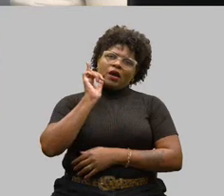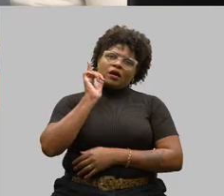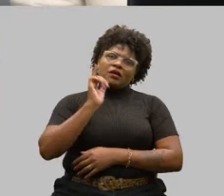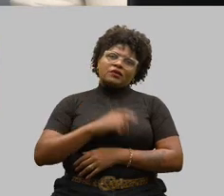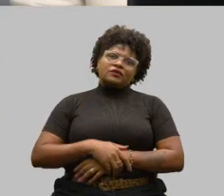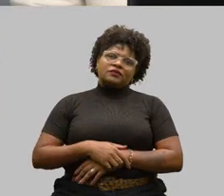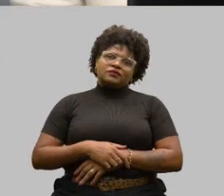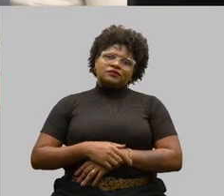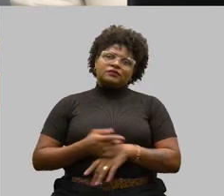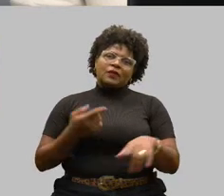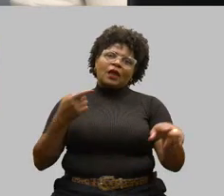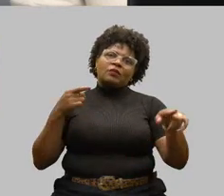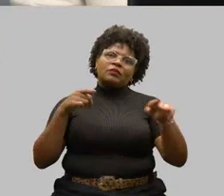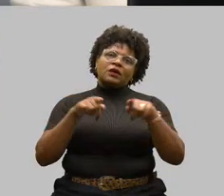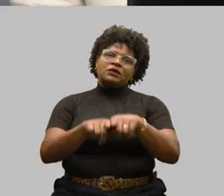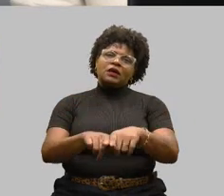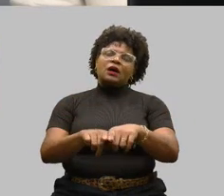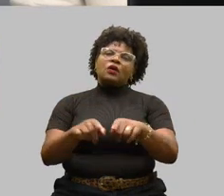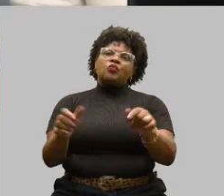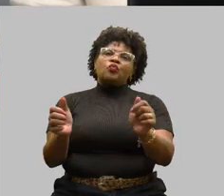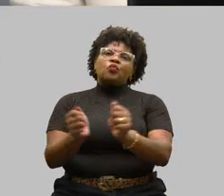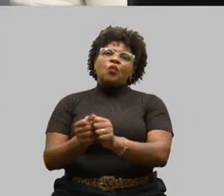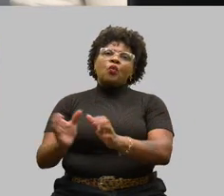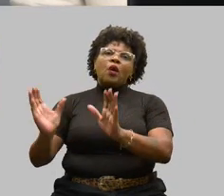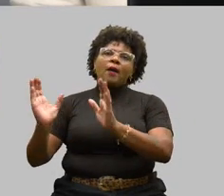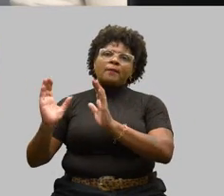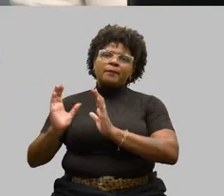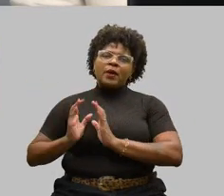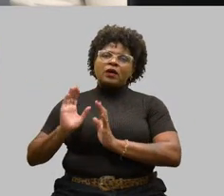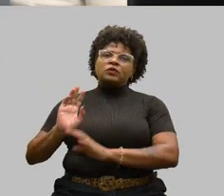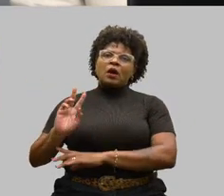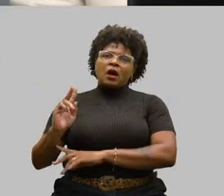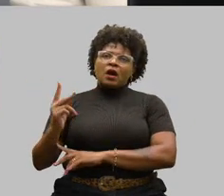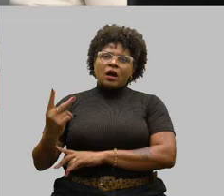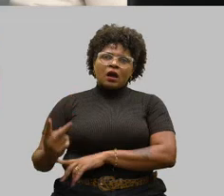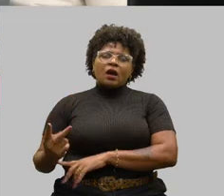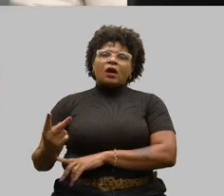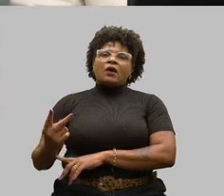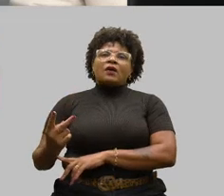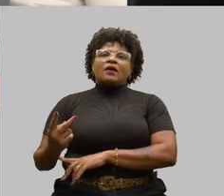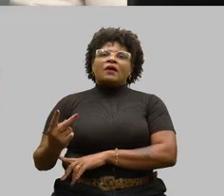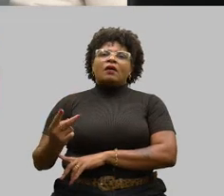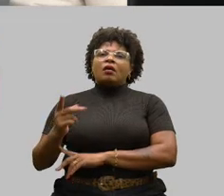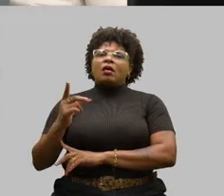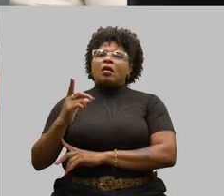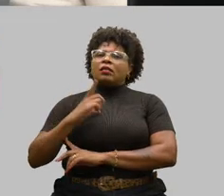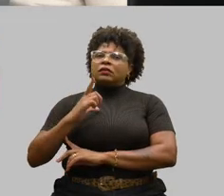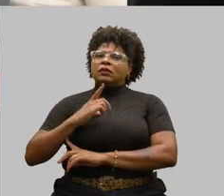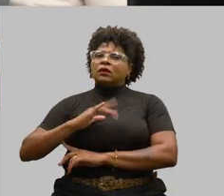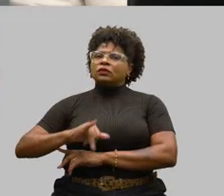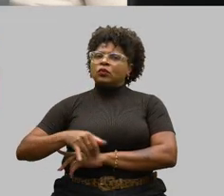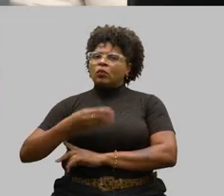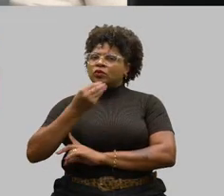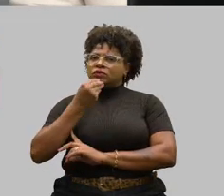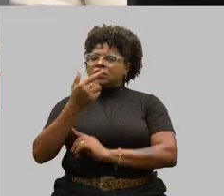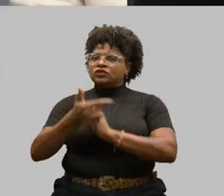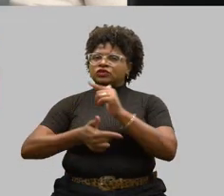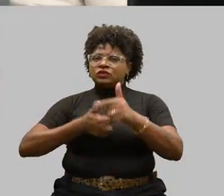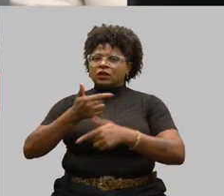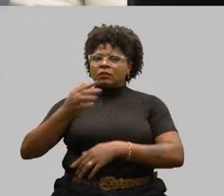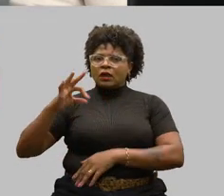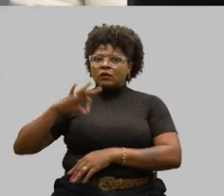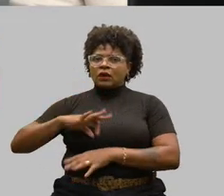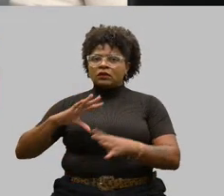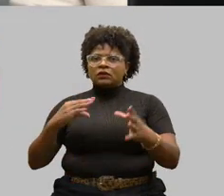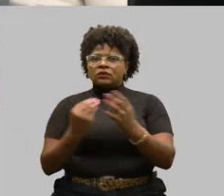parceria com a pai Belo Horizonte na geração de oportunidade de emprego renda inclusão